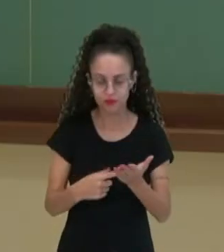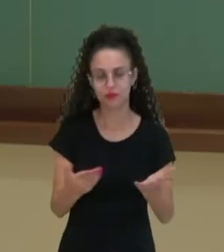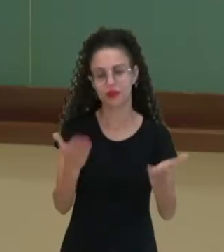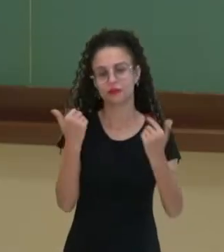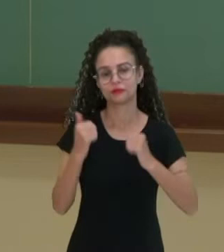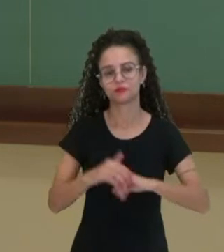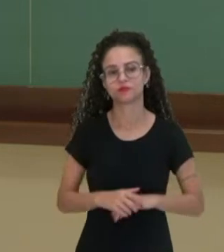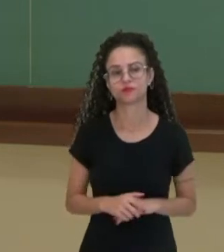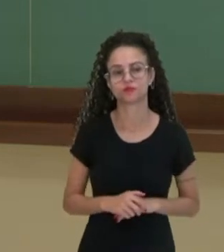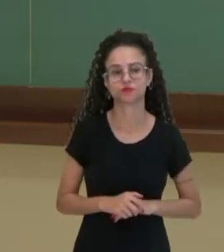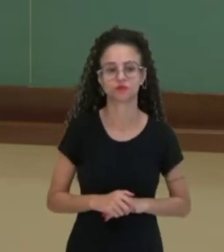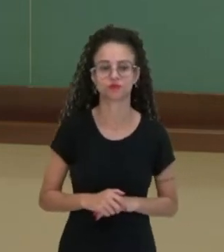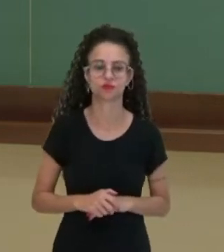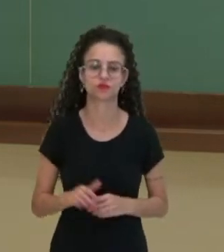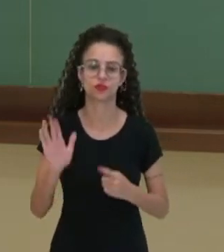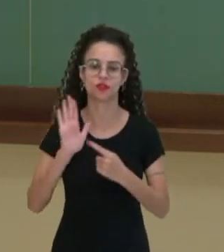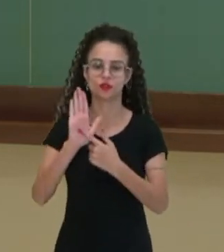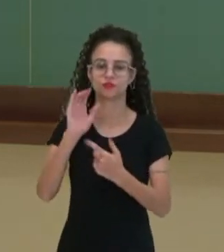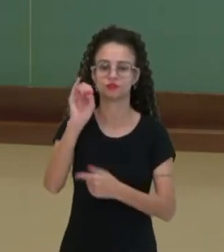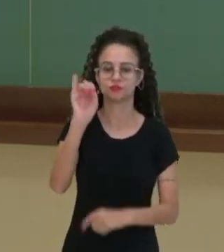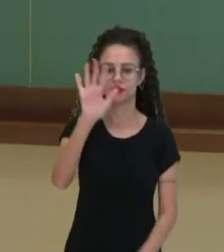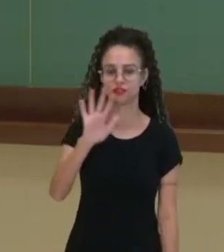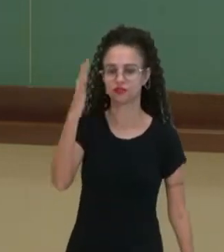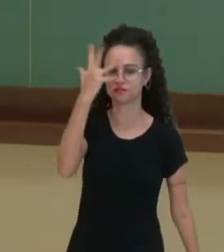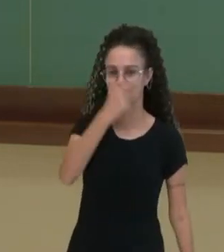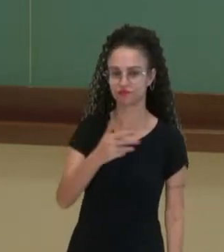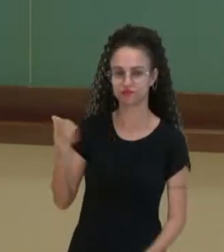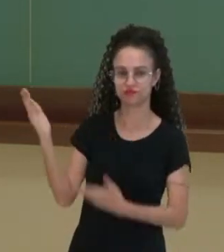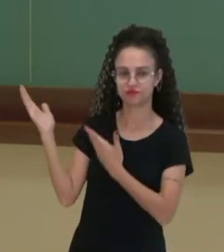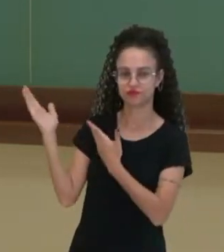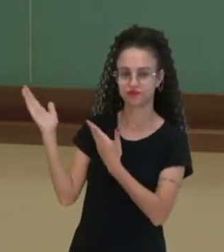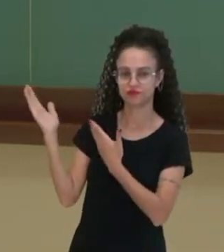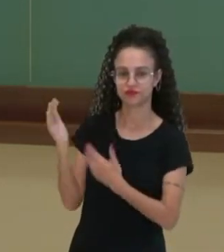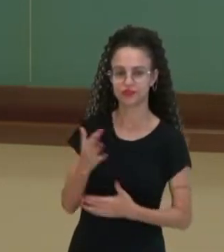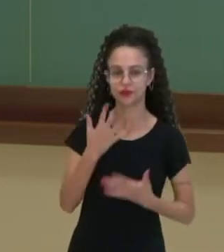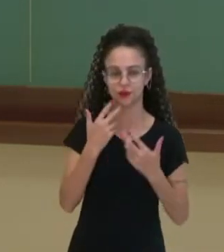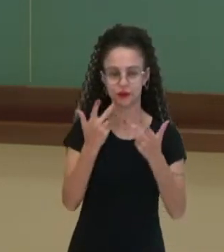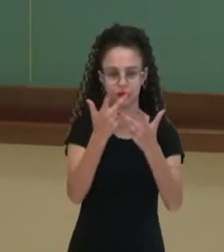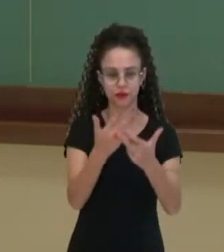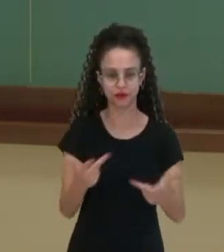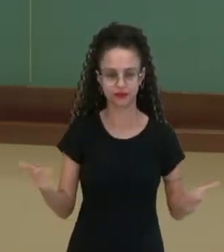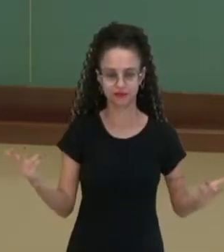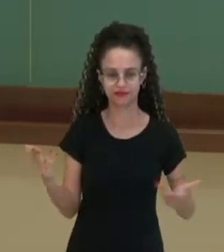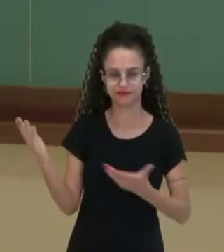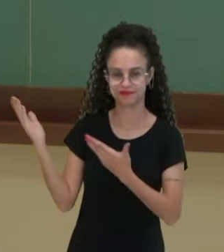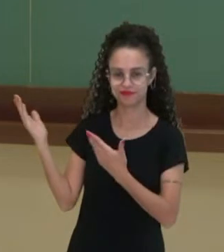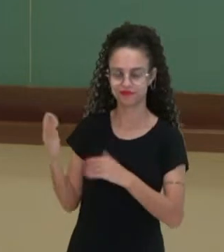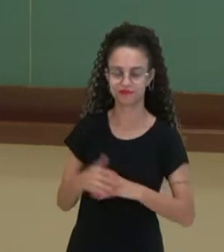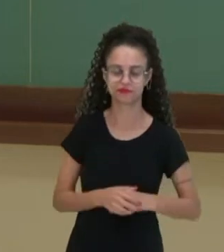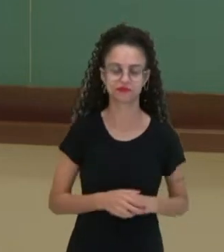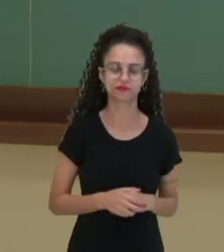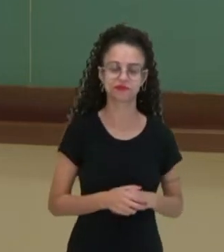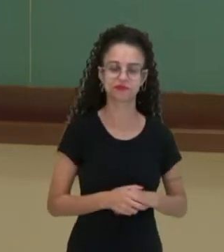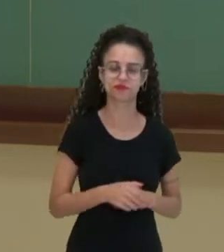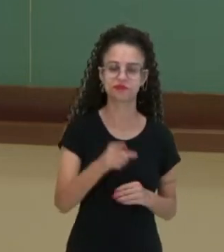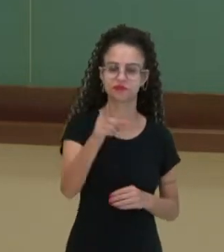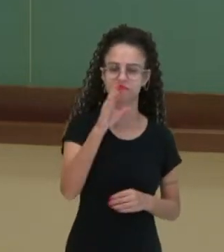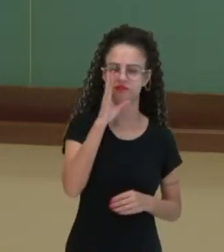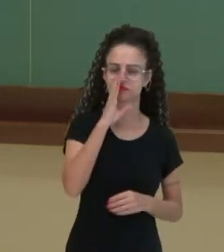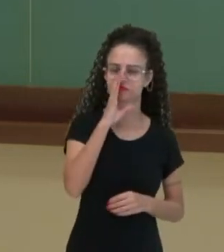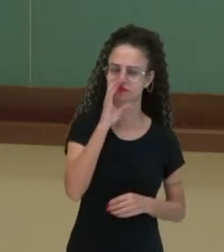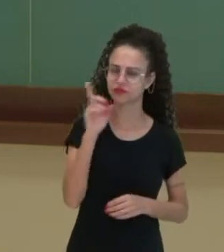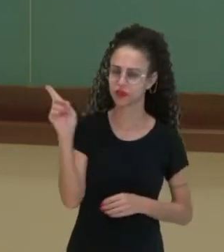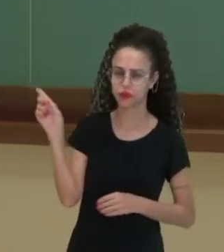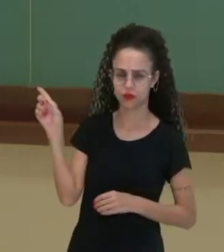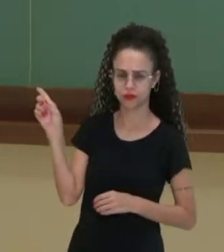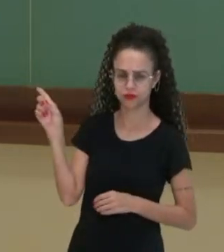então! Então eu trago essa imagem belíssima, essa imagem colorida aqui para você. Convido você a observar essa imagem